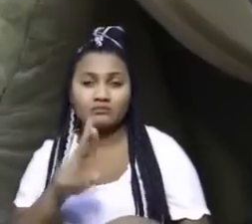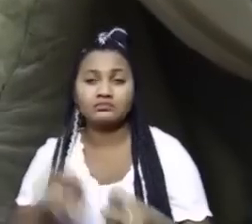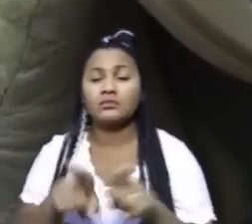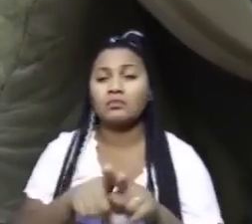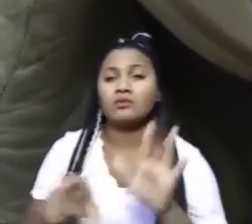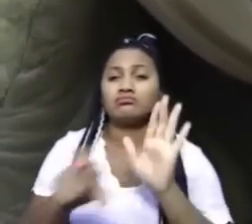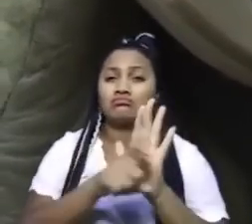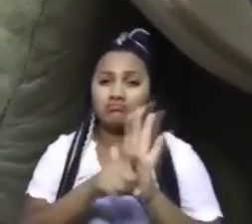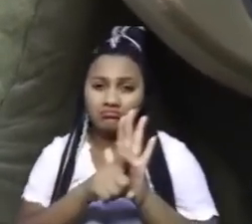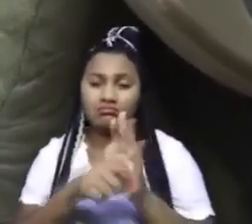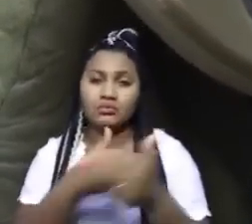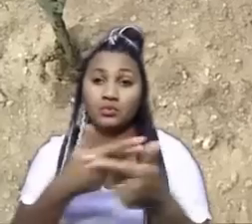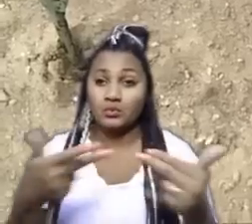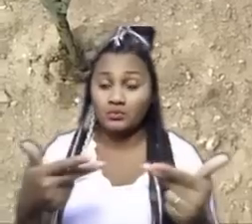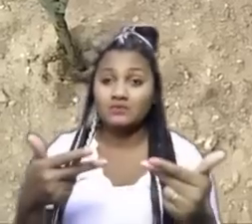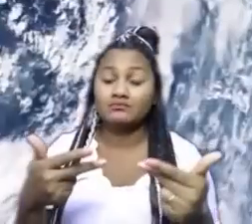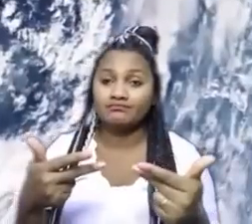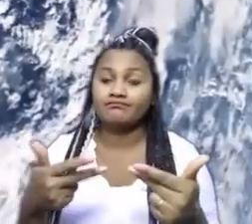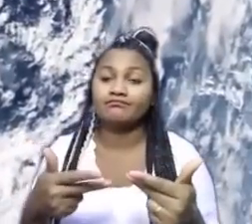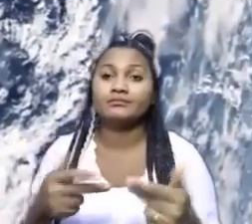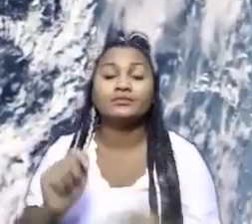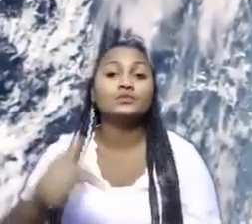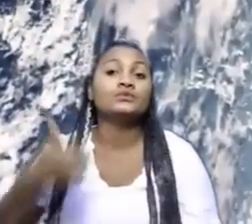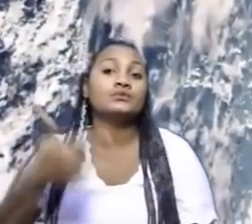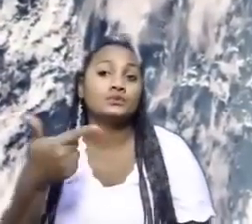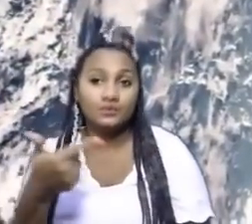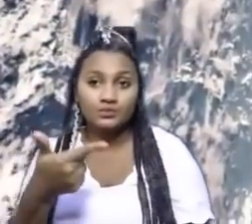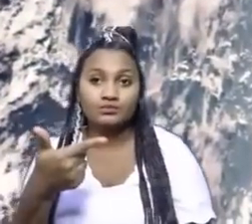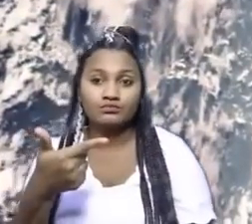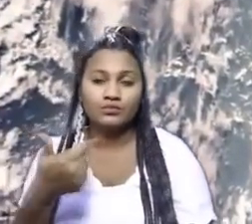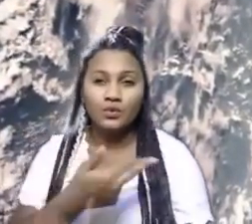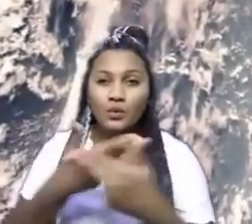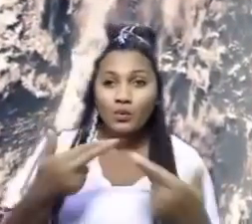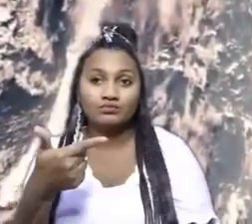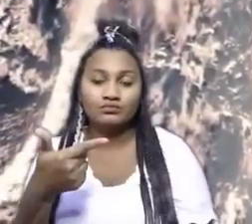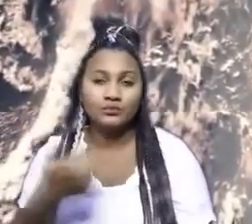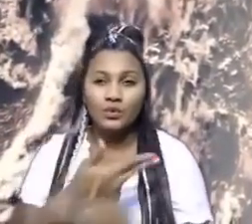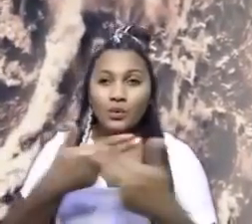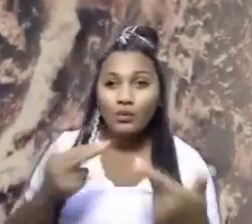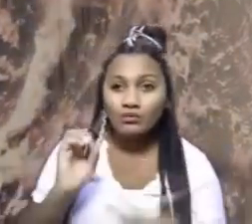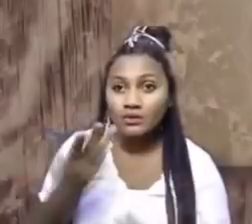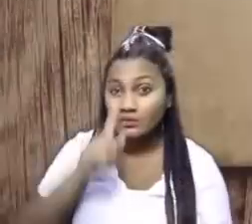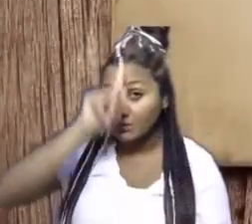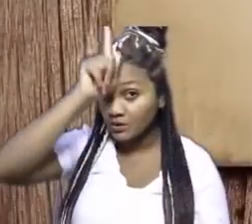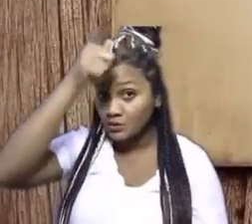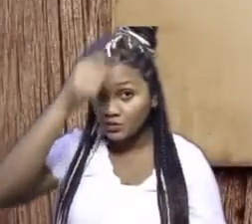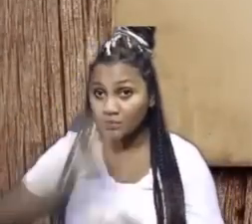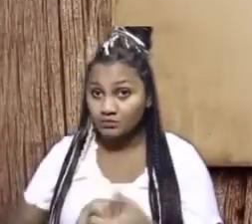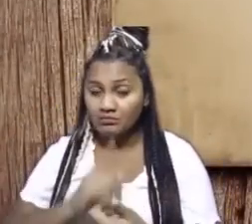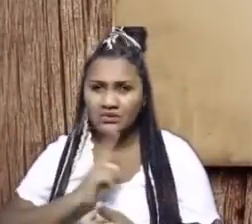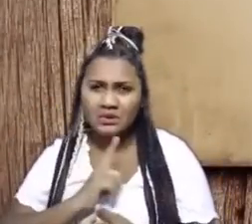de drogas e muito mais. O segundo sinal: catástrofes naturais. Haverá